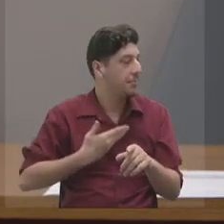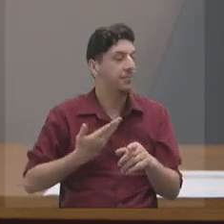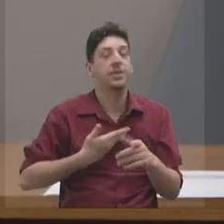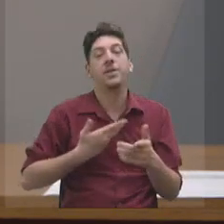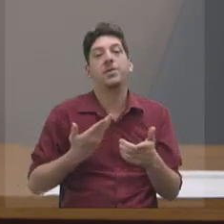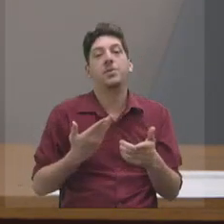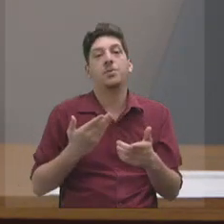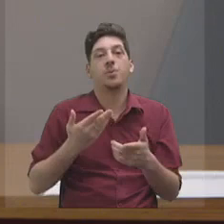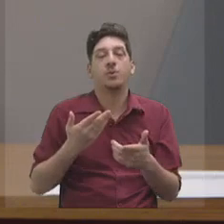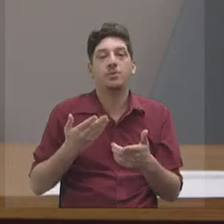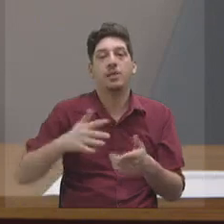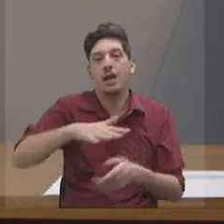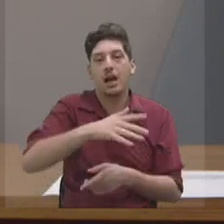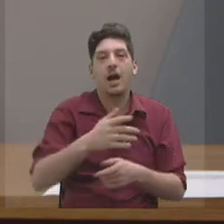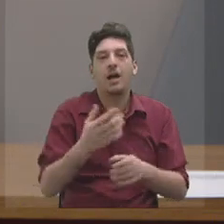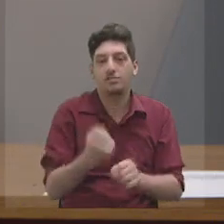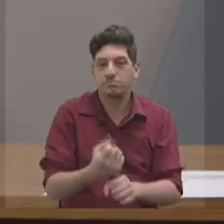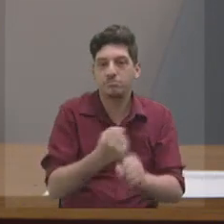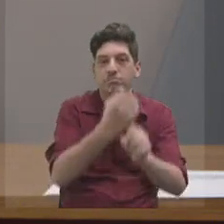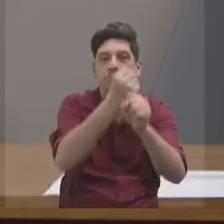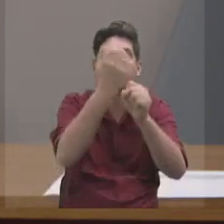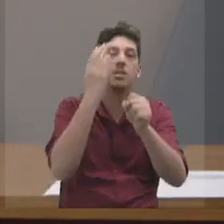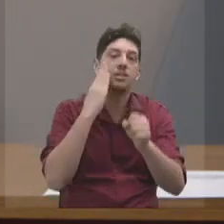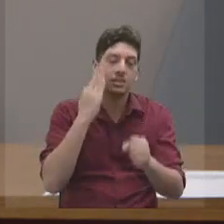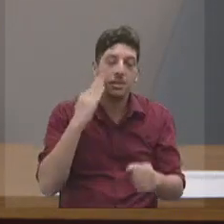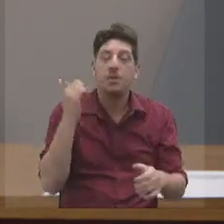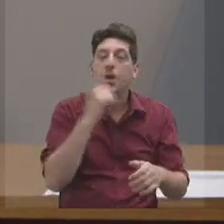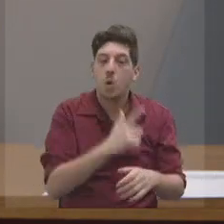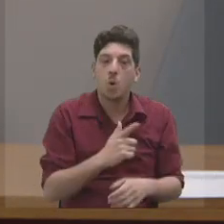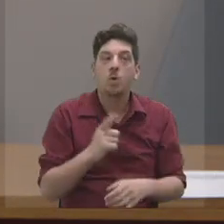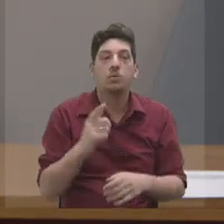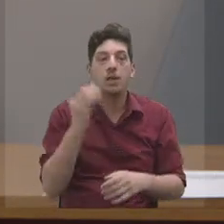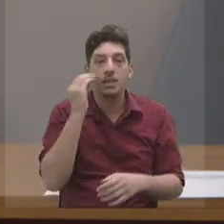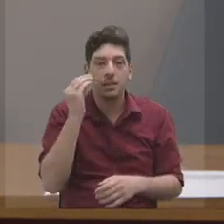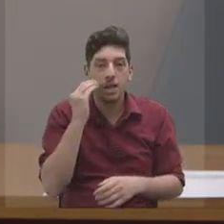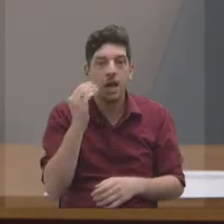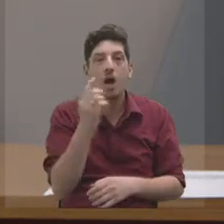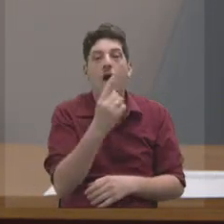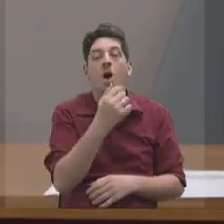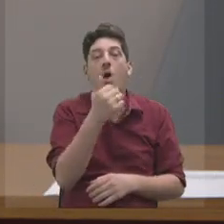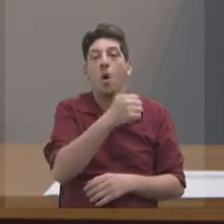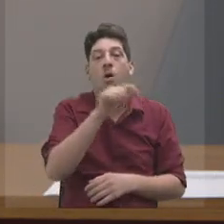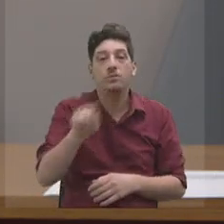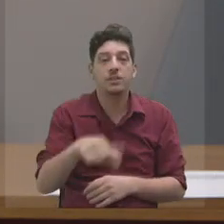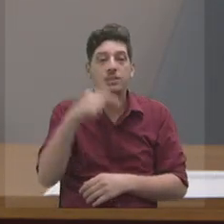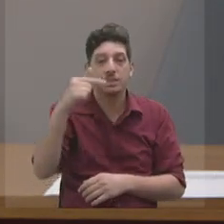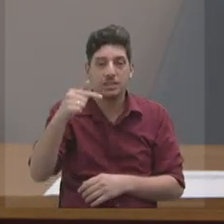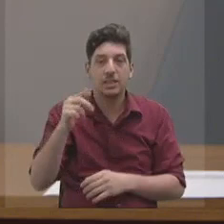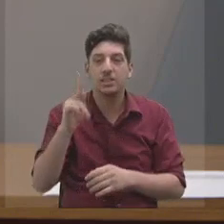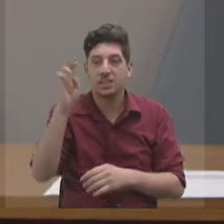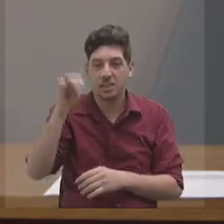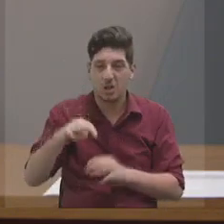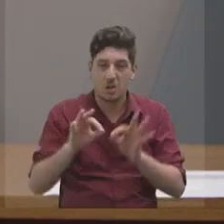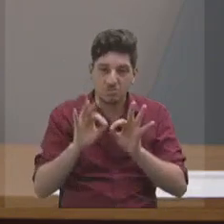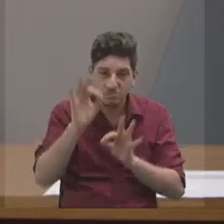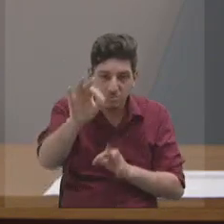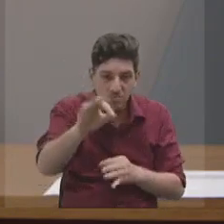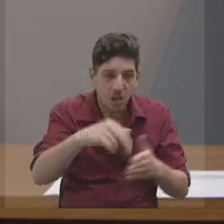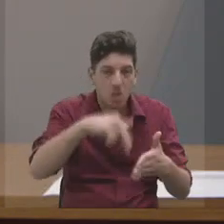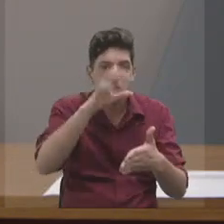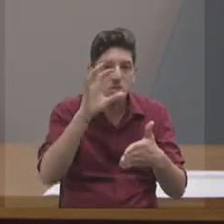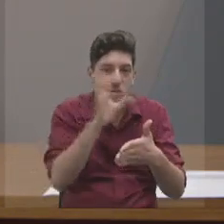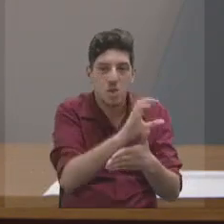caminho também né nessa parceria privada pra gente recupera lá os 11.7 km você não me falha a memória do Contorno Norte né de Uberlândia